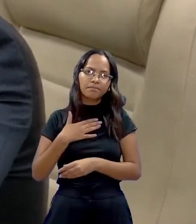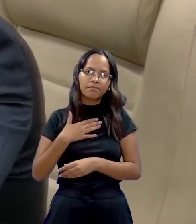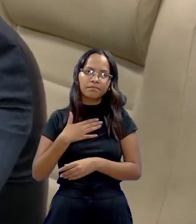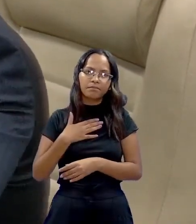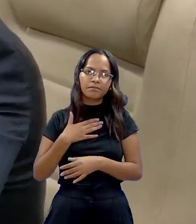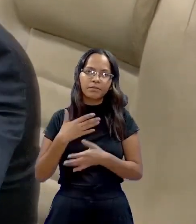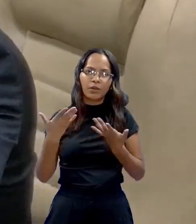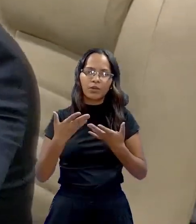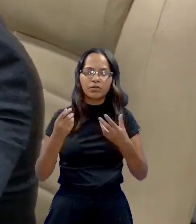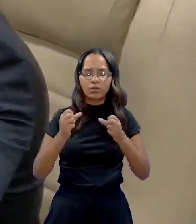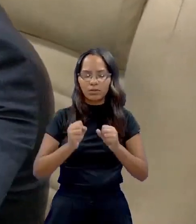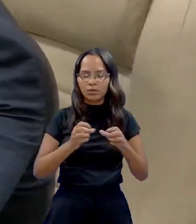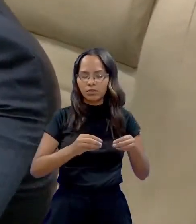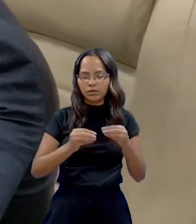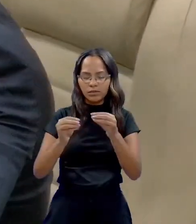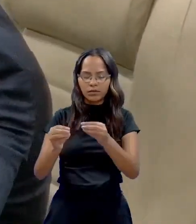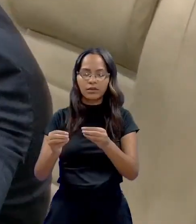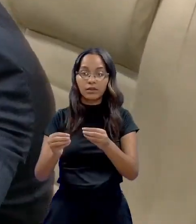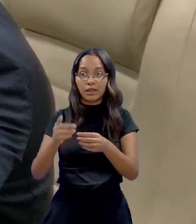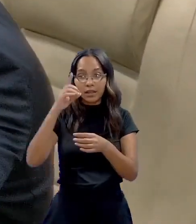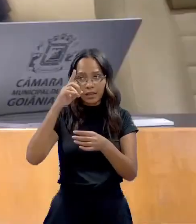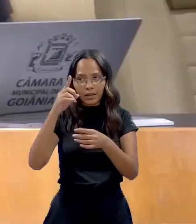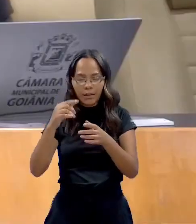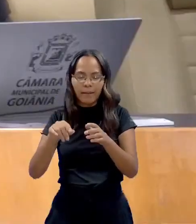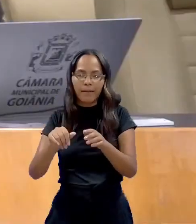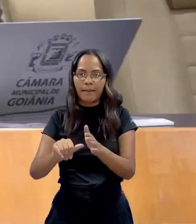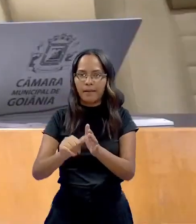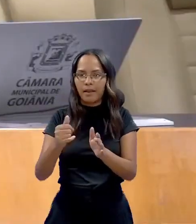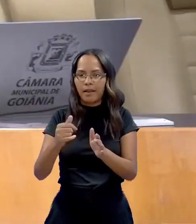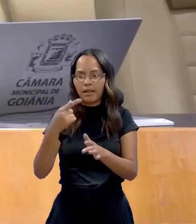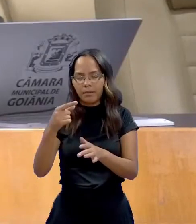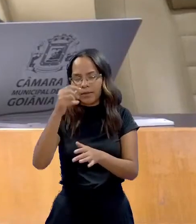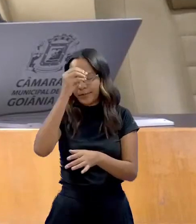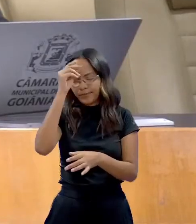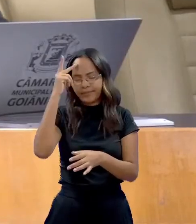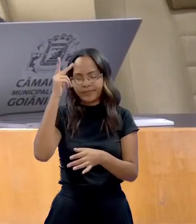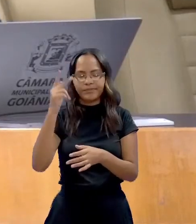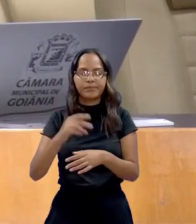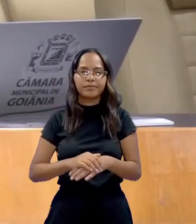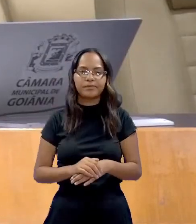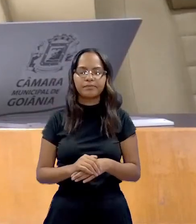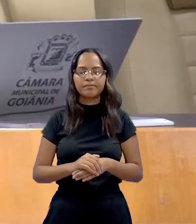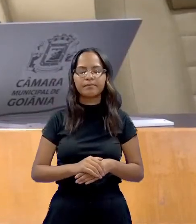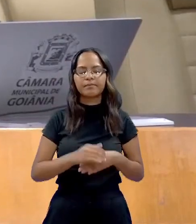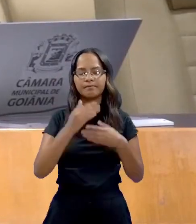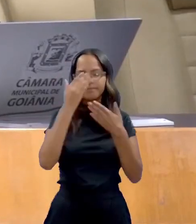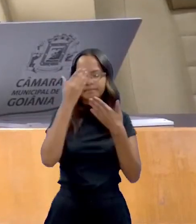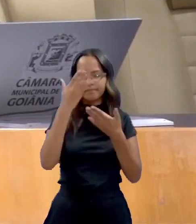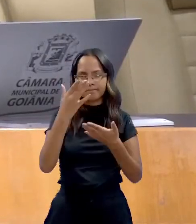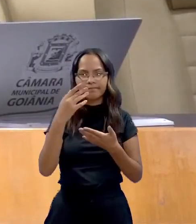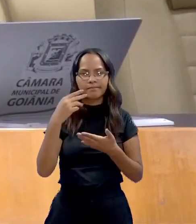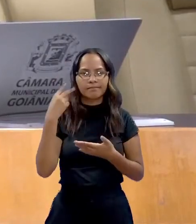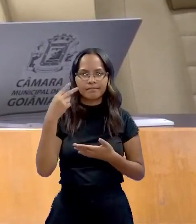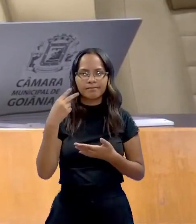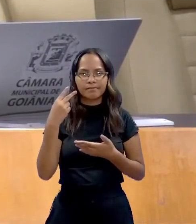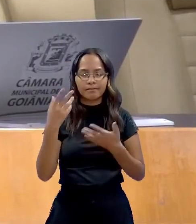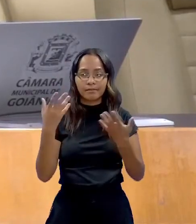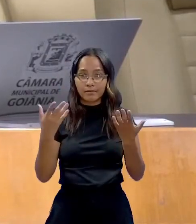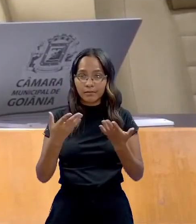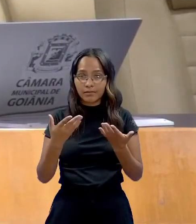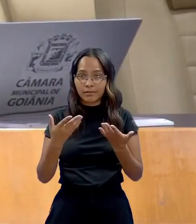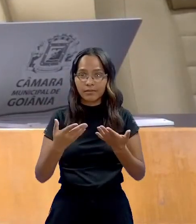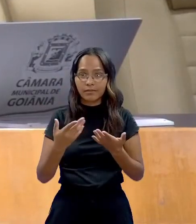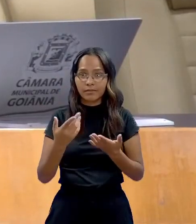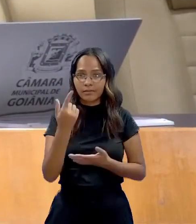primeiro lugar, e ao prefeito Rogério Cruz. Muito obrigado. Obrigado, vereador. Goiânia realmente está um canteiro de